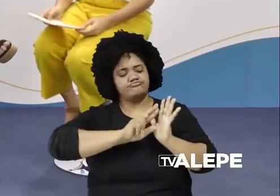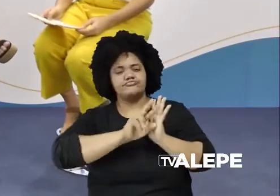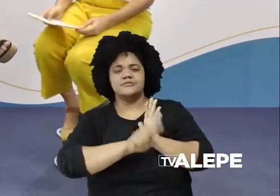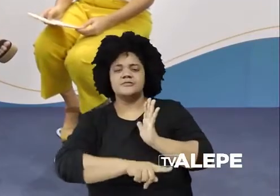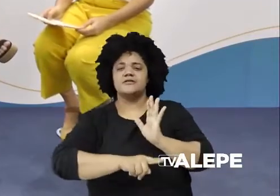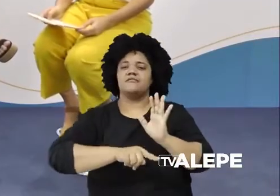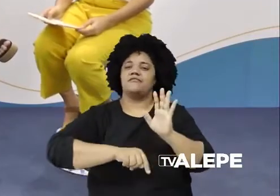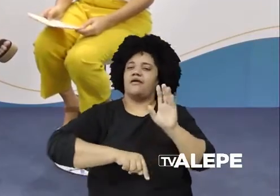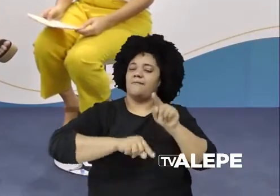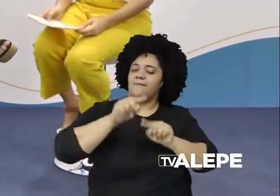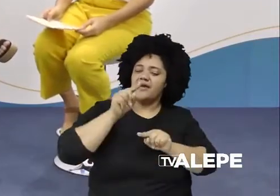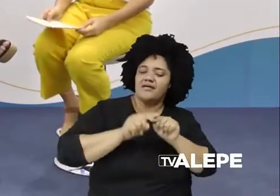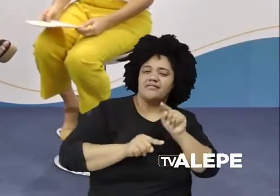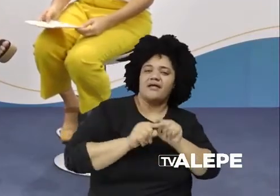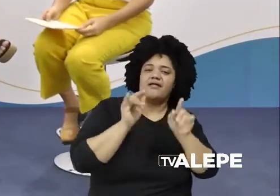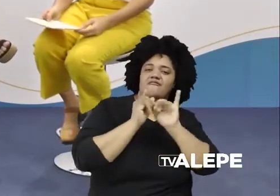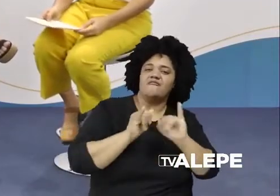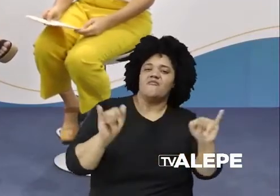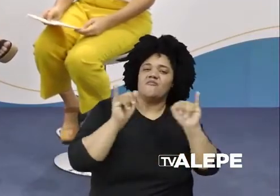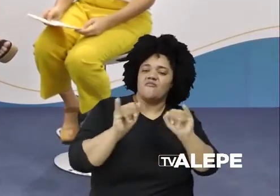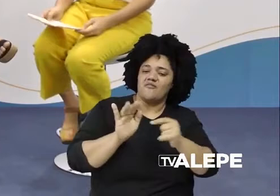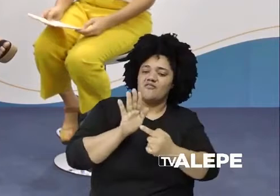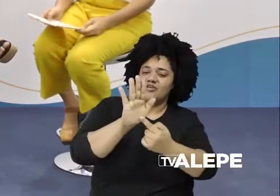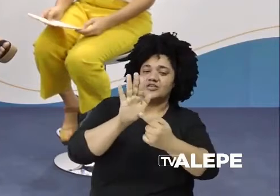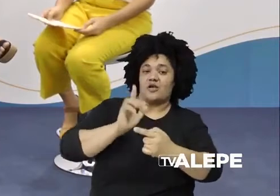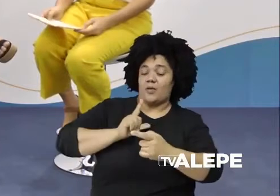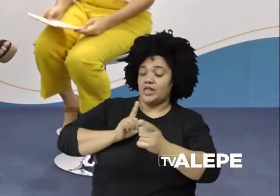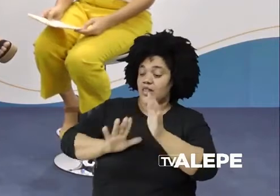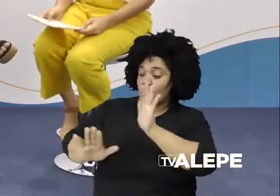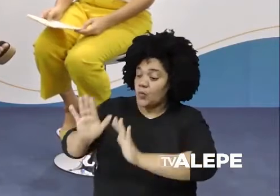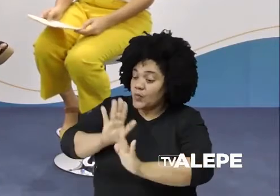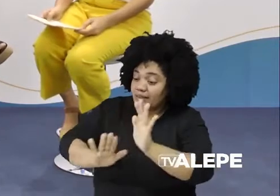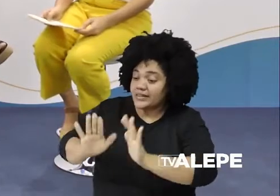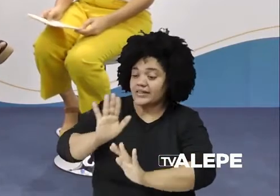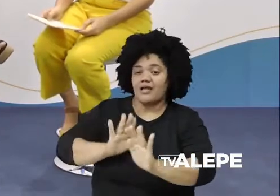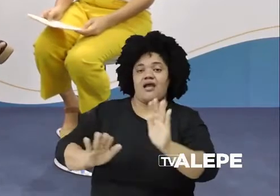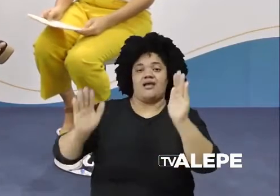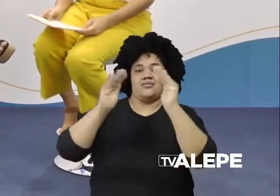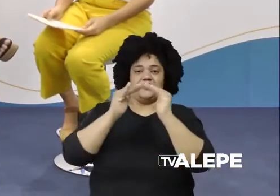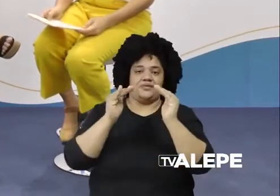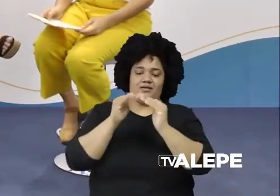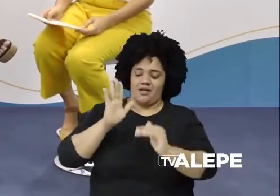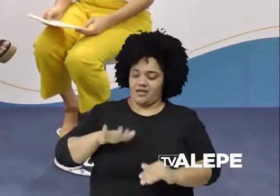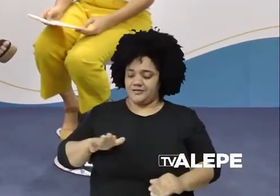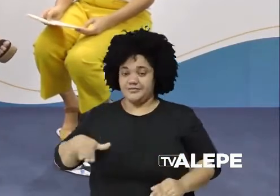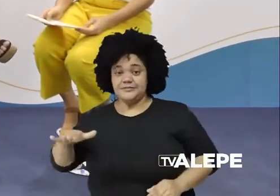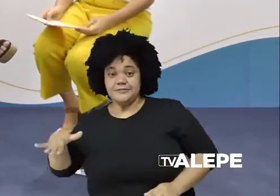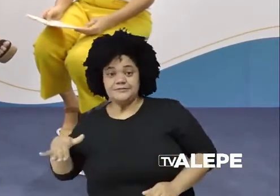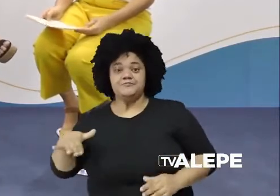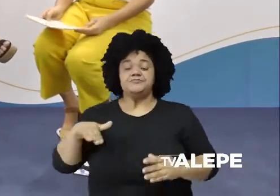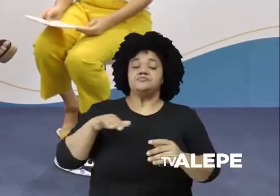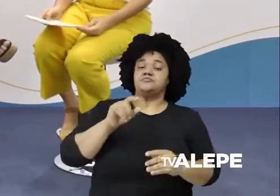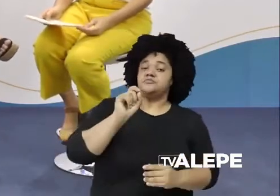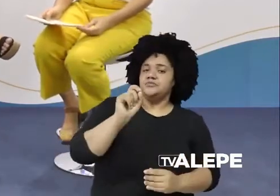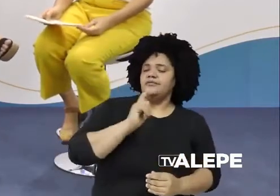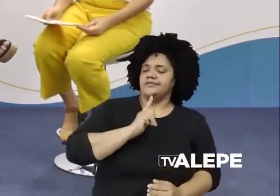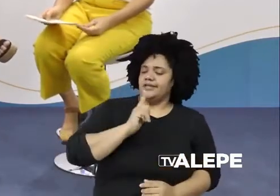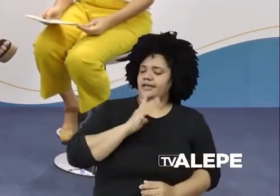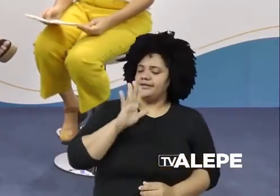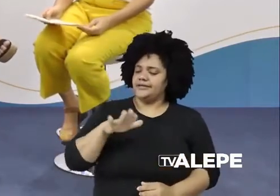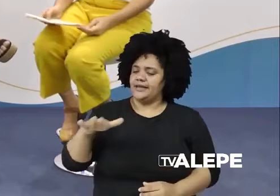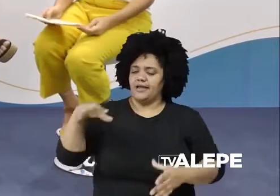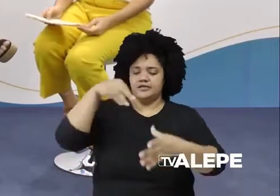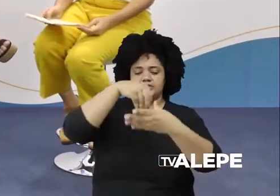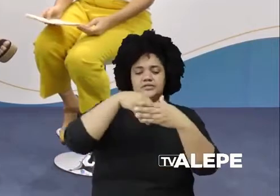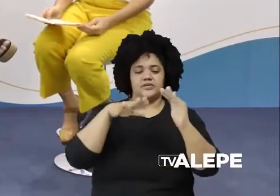está produzindo, com foco nos cuidados com a criança em casa. Considerando que muitas crianças estão